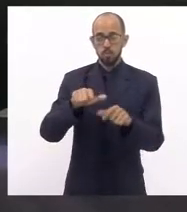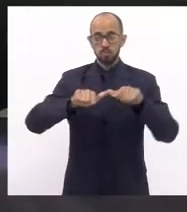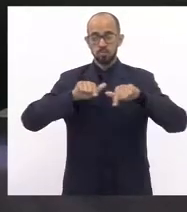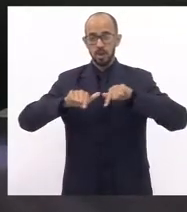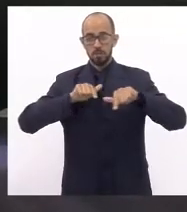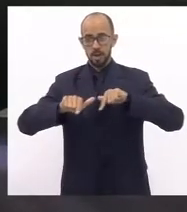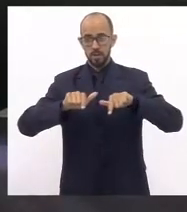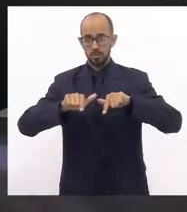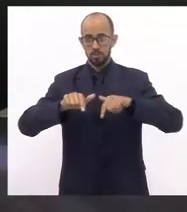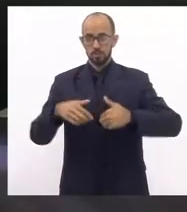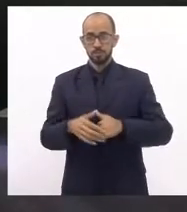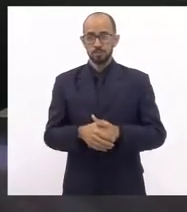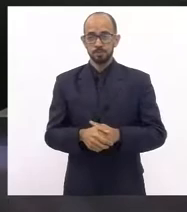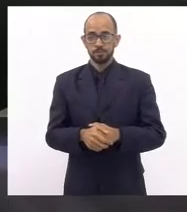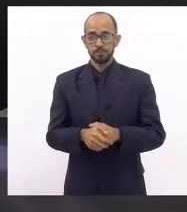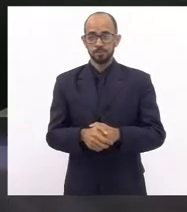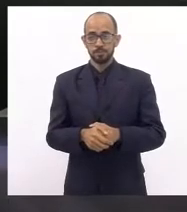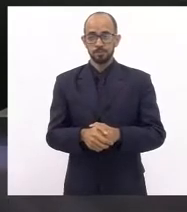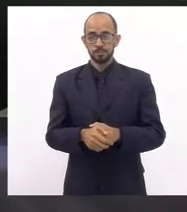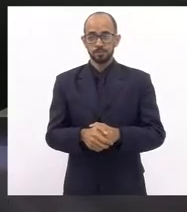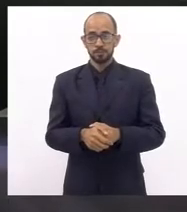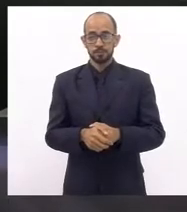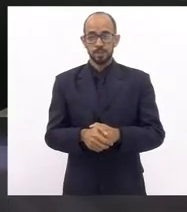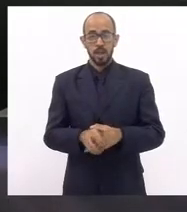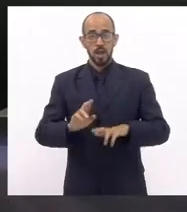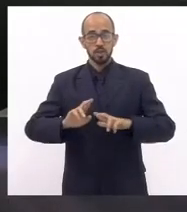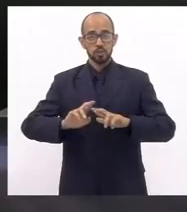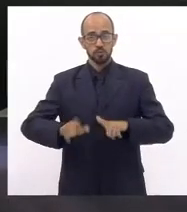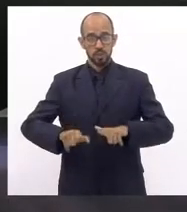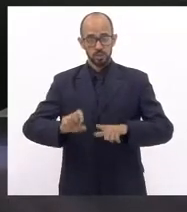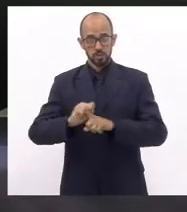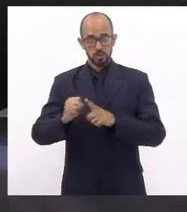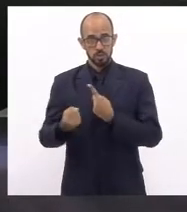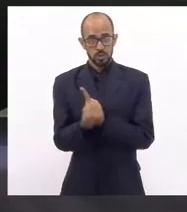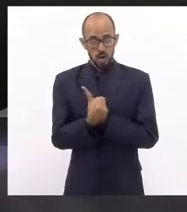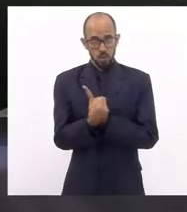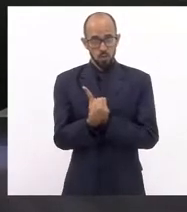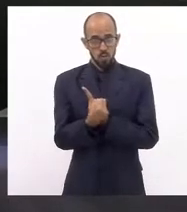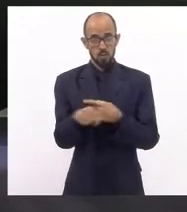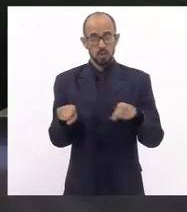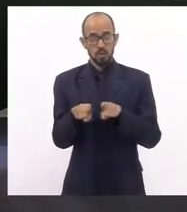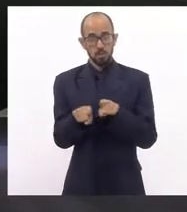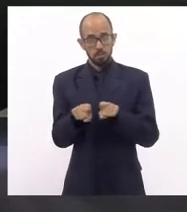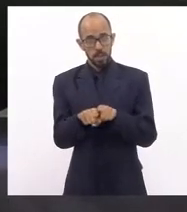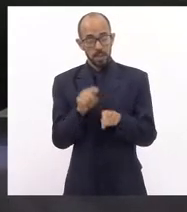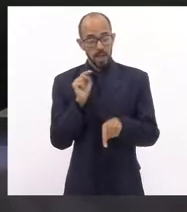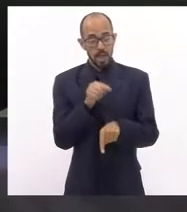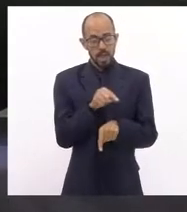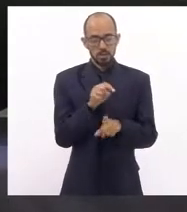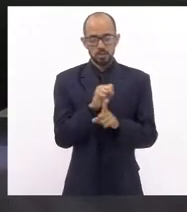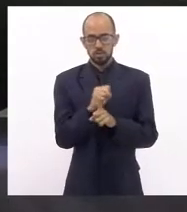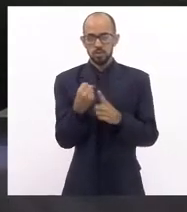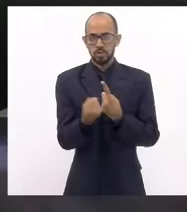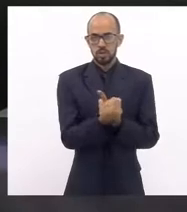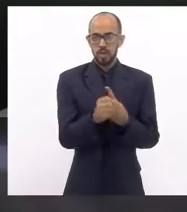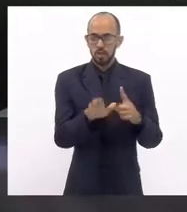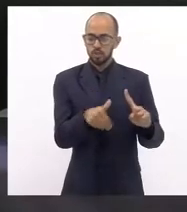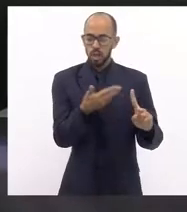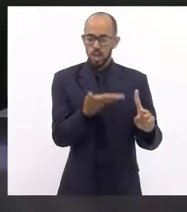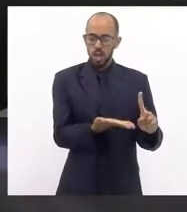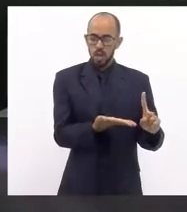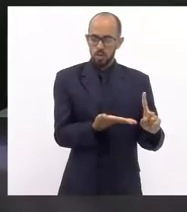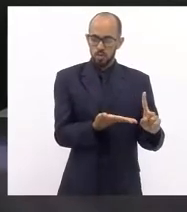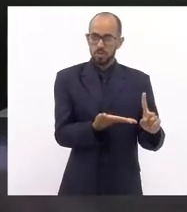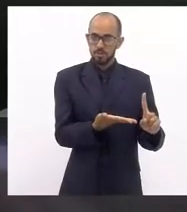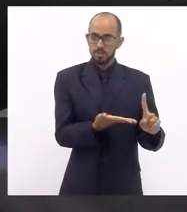realizado. A diferença que vocês fazem na sociedade e que esta sociedade hoje está reconhecendo, né? E